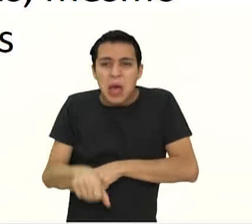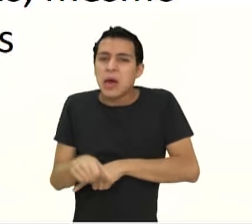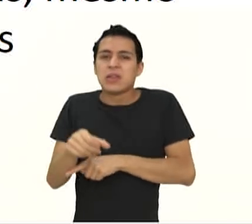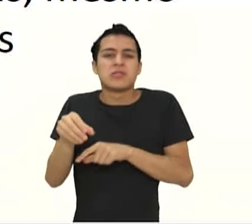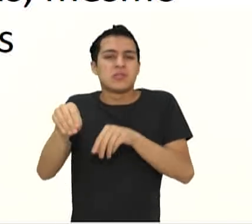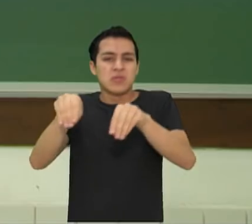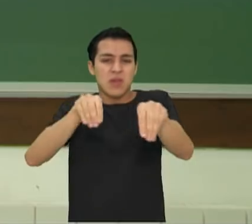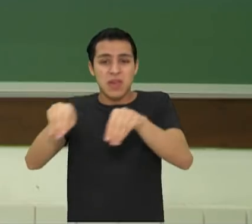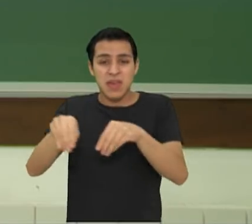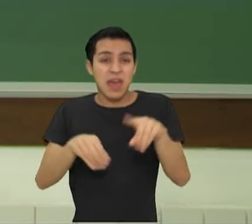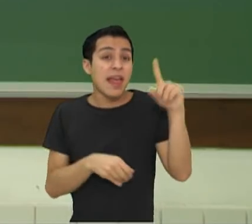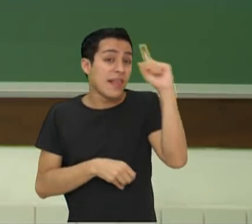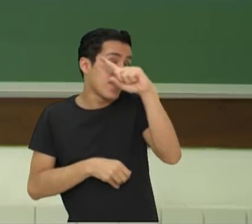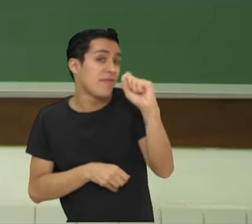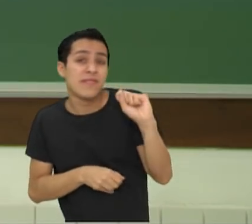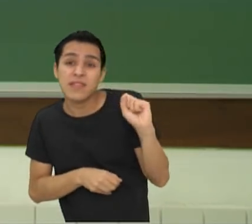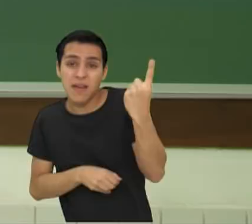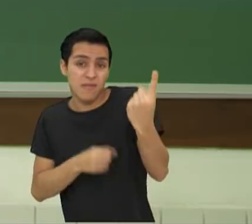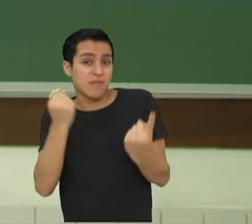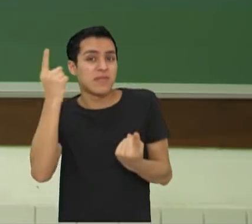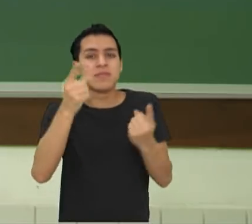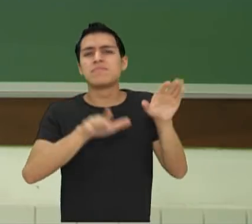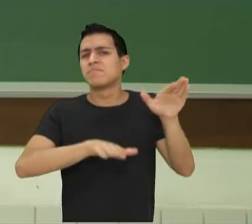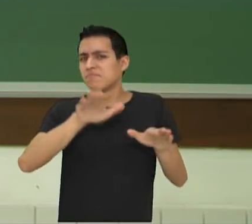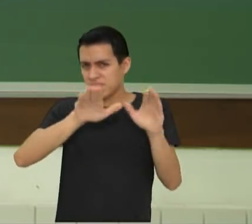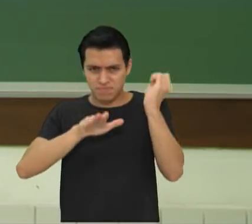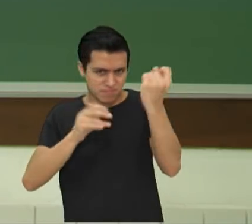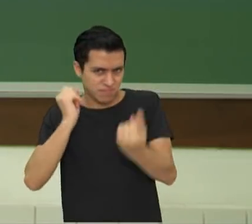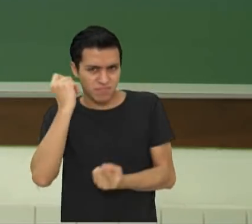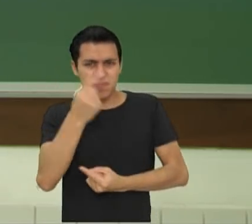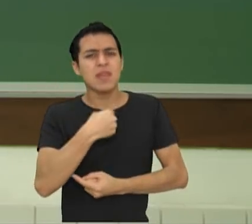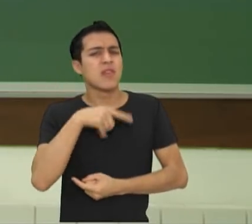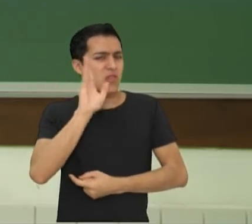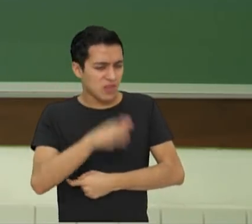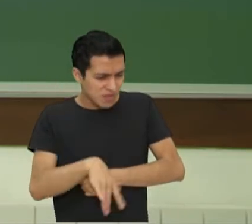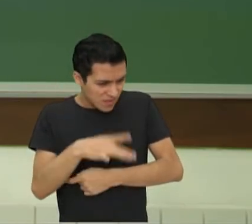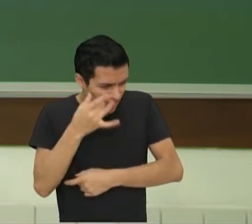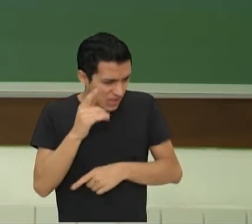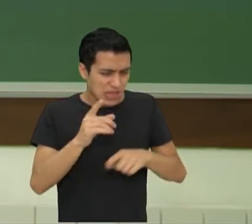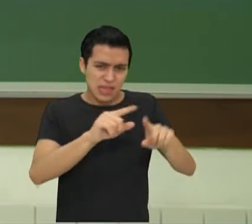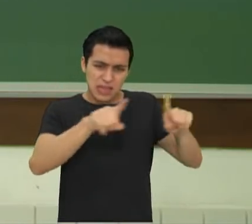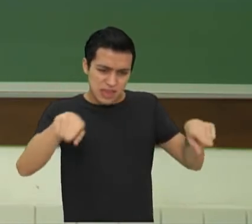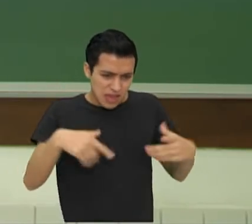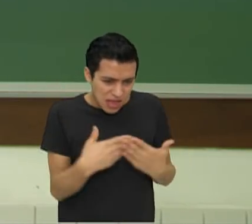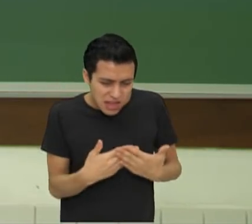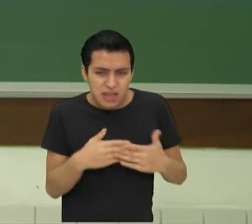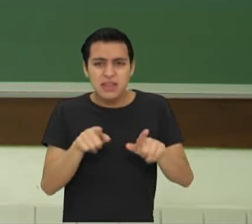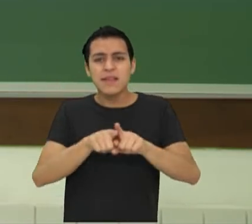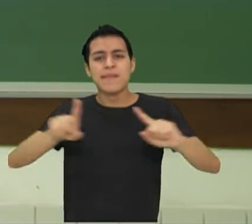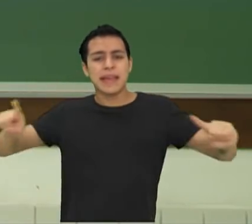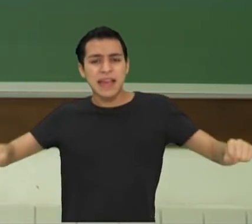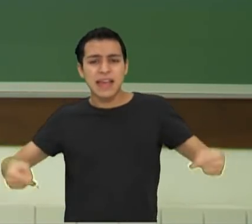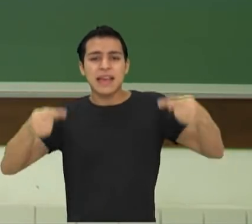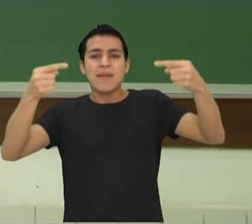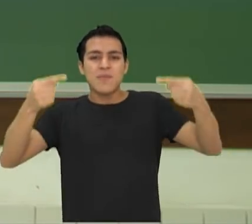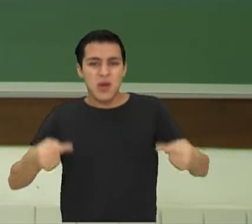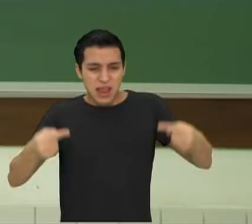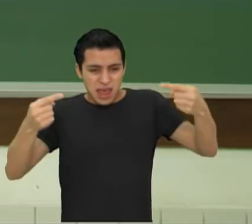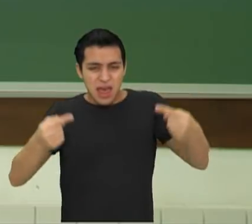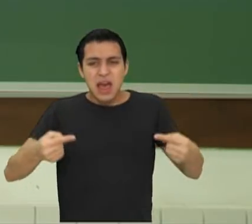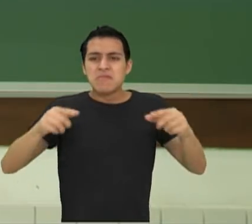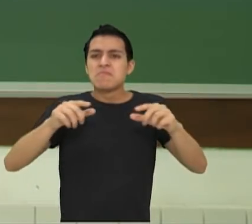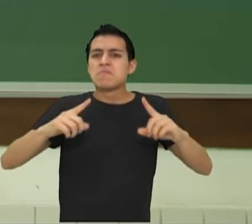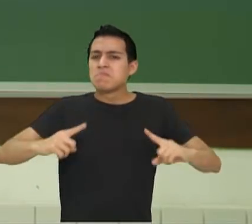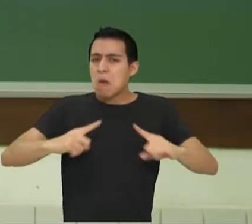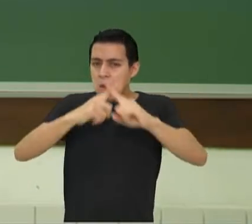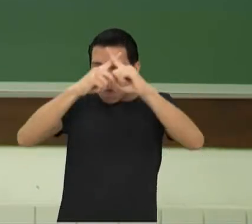É extremamente raro? Sim, mas acontece, né? Eu já presenciei em sala de aula, em alguns campeonatos que acompanhei alguns alunos, eu já